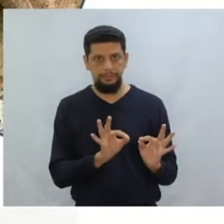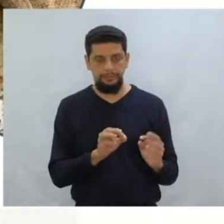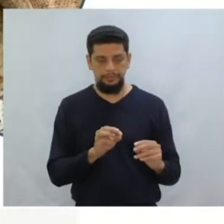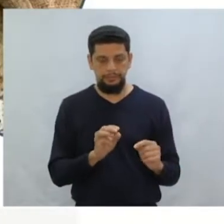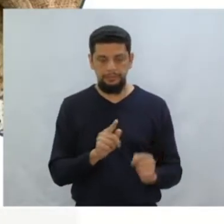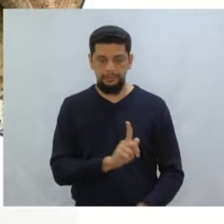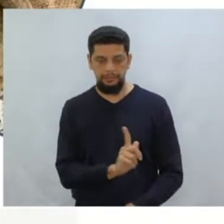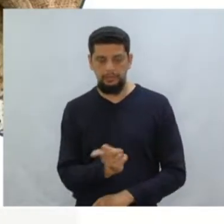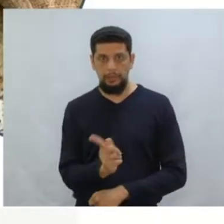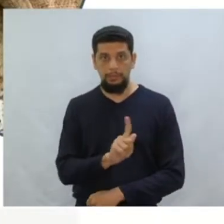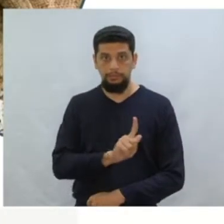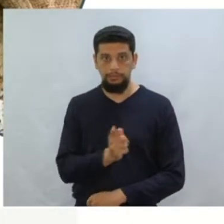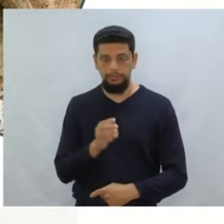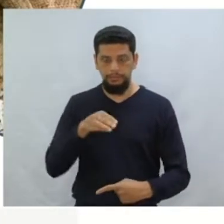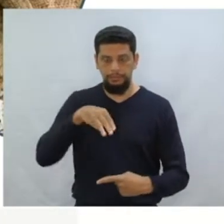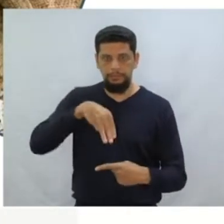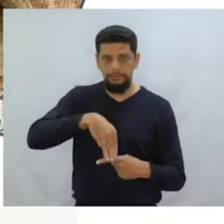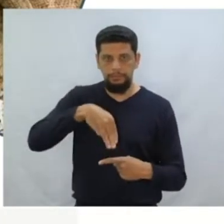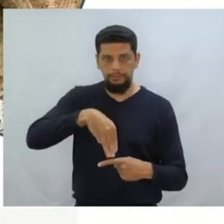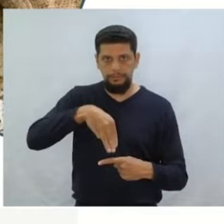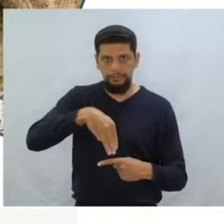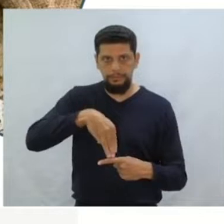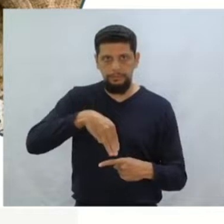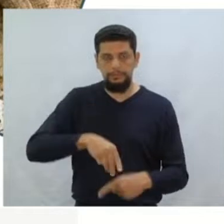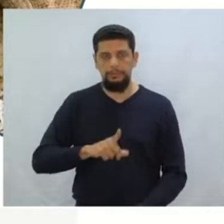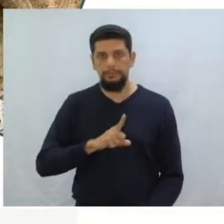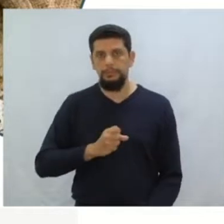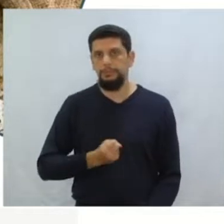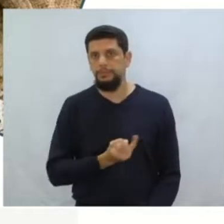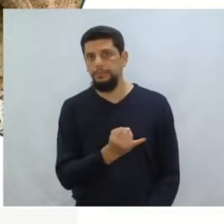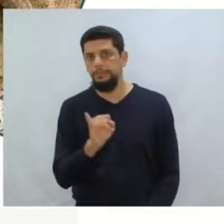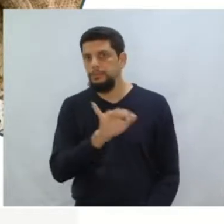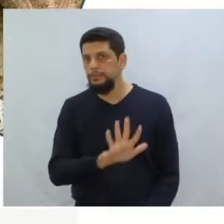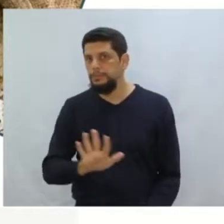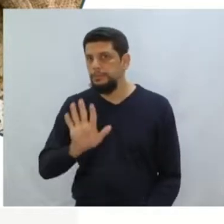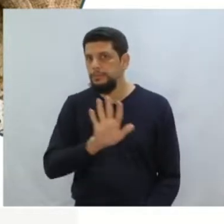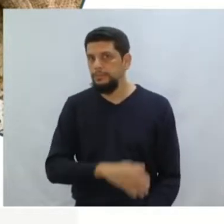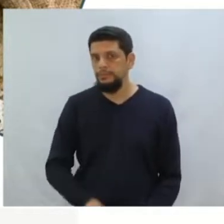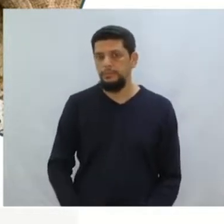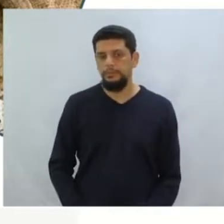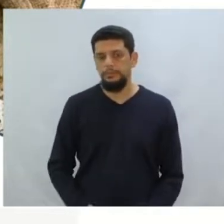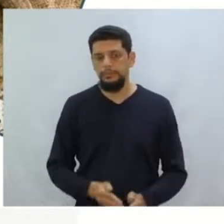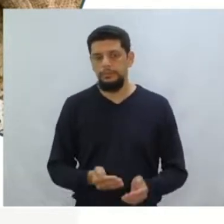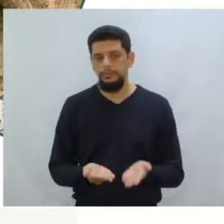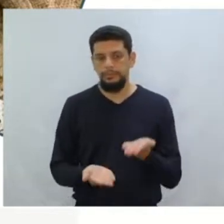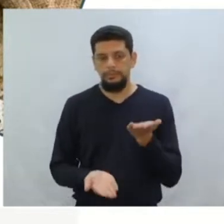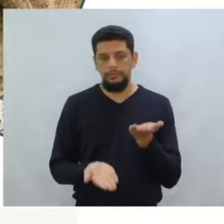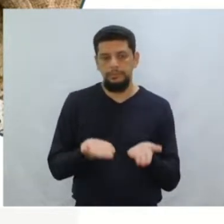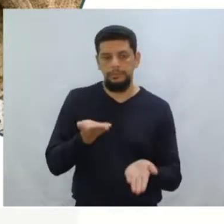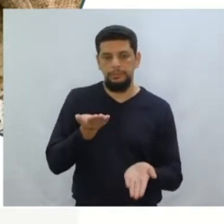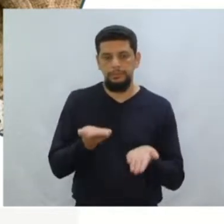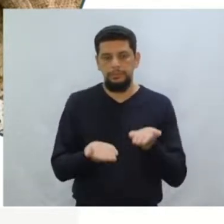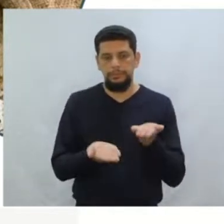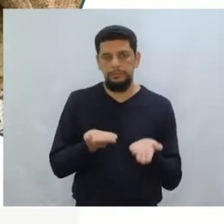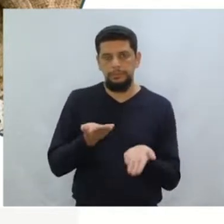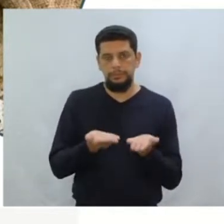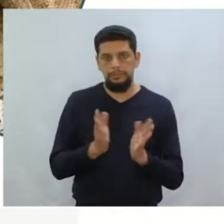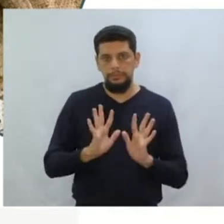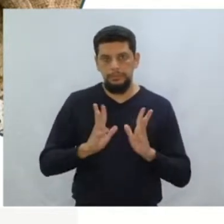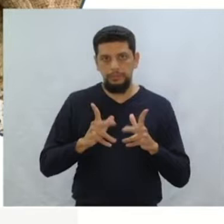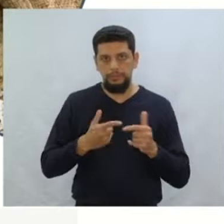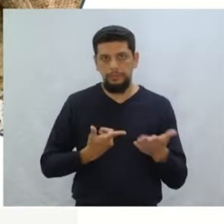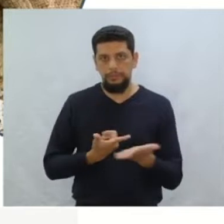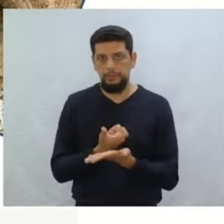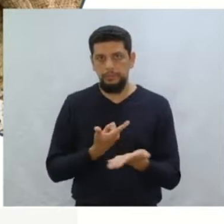Medidas de massa. Então, olha só. Nós temos ali algumas imagens de balança,